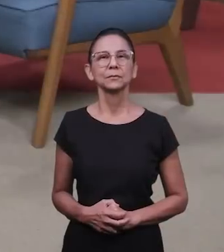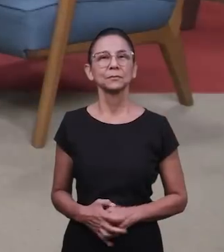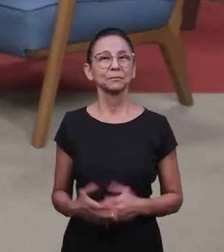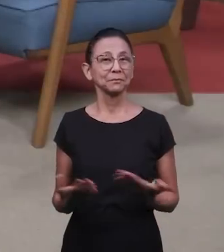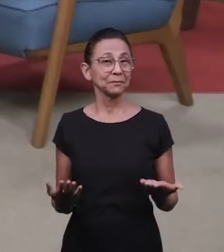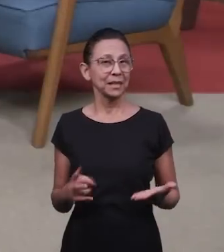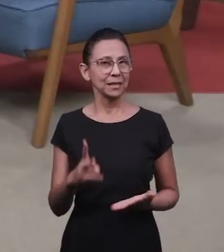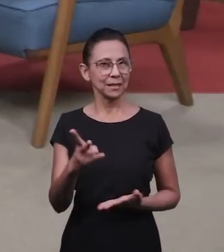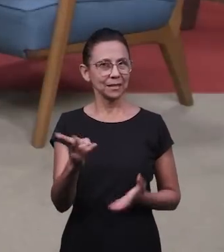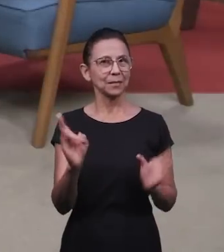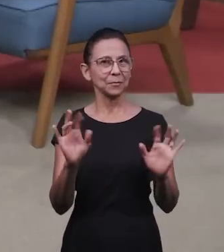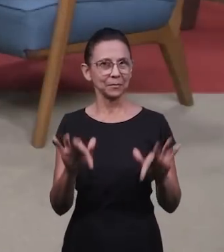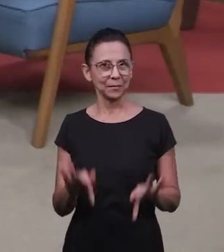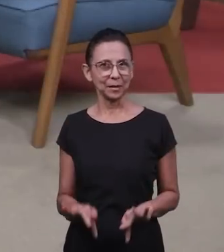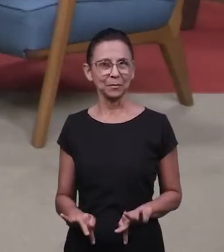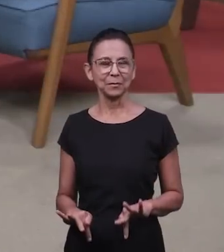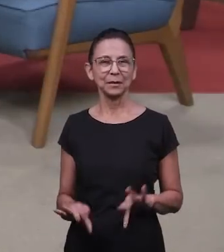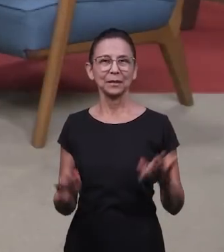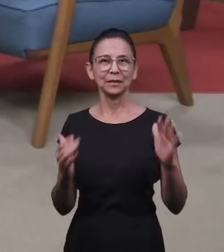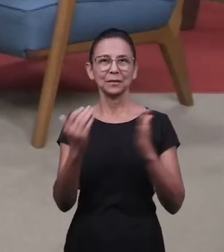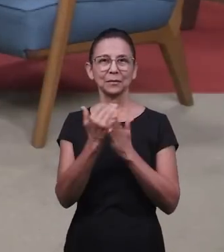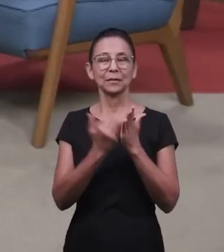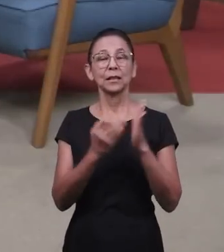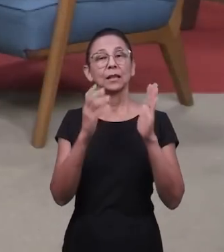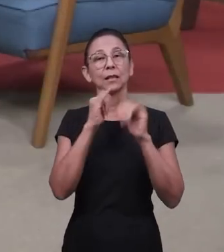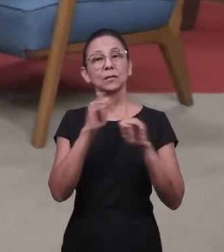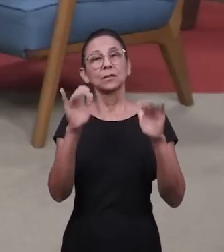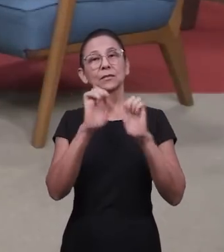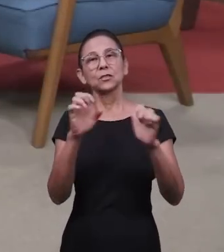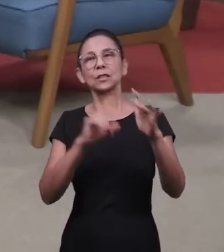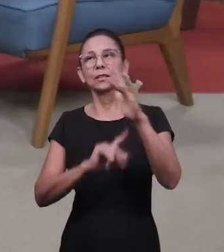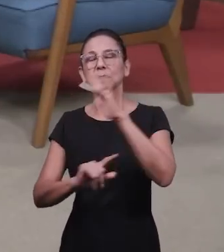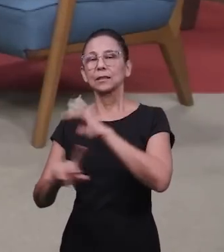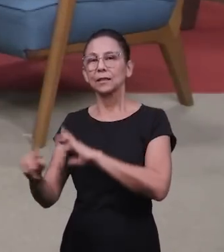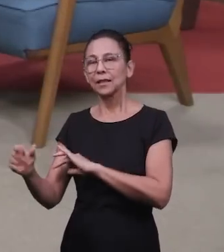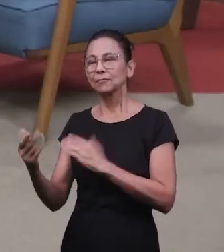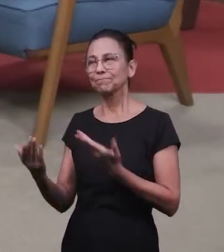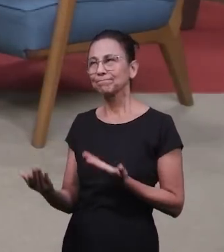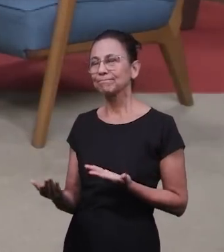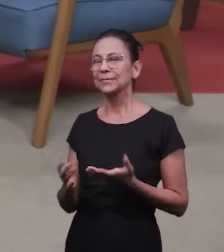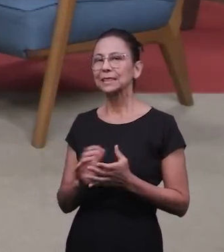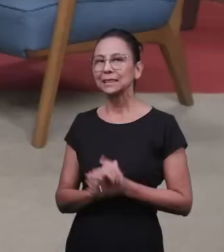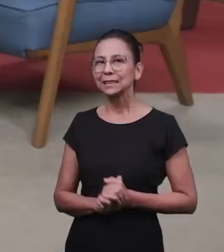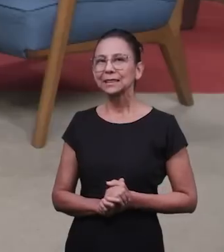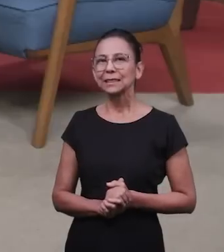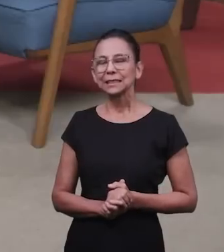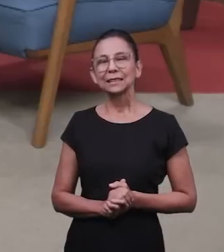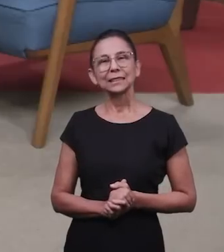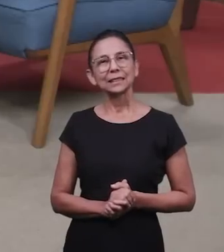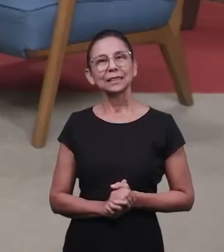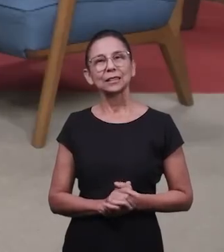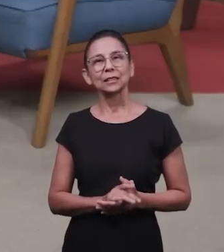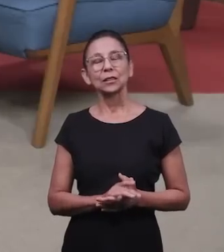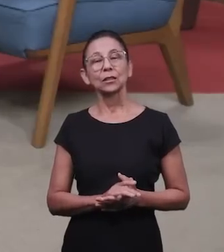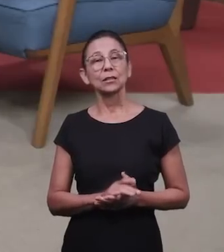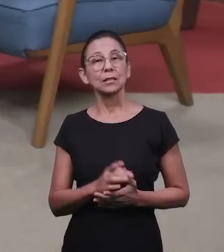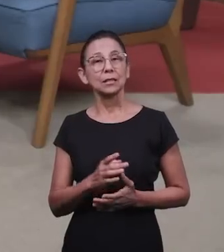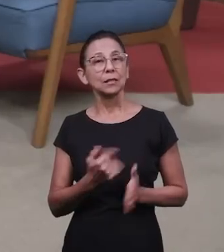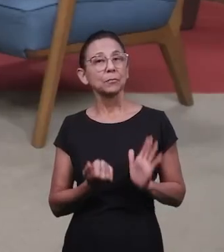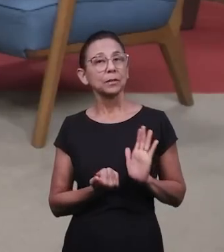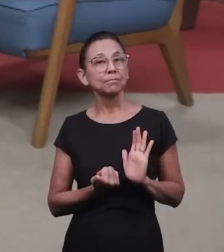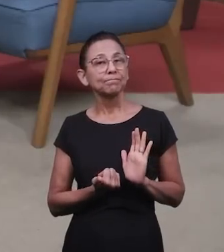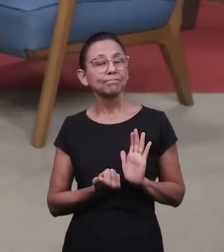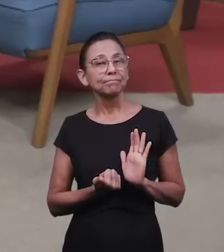E a gente sempre termina o programa Anunciando o Evangelho Eterno falando sobre um projeto notável, um projeto que tem